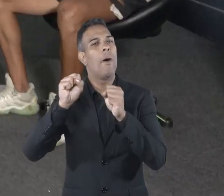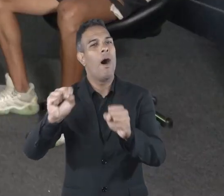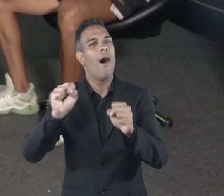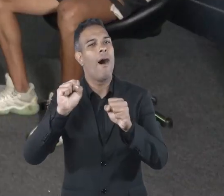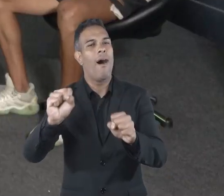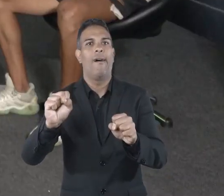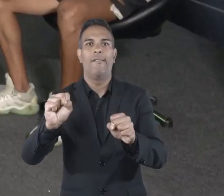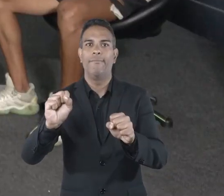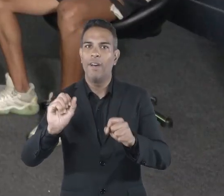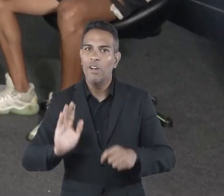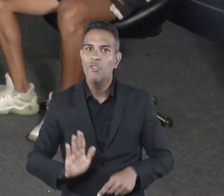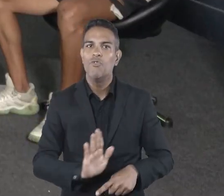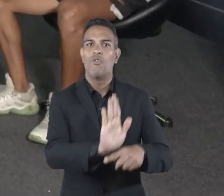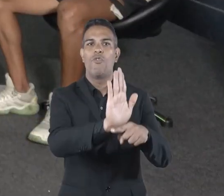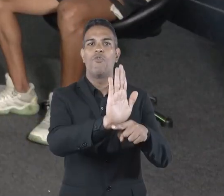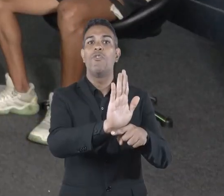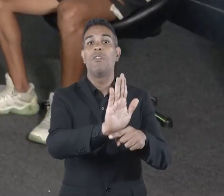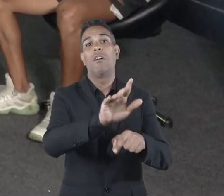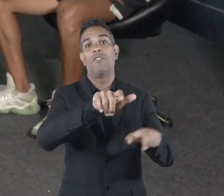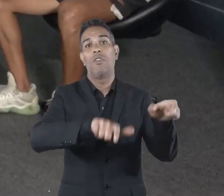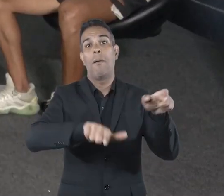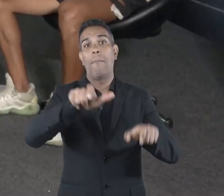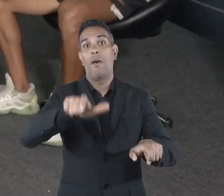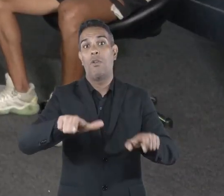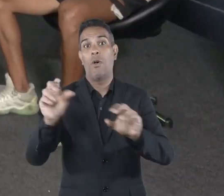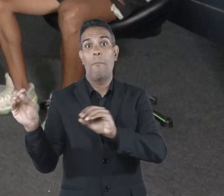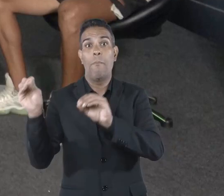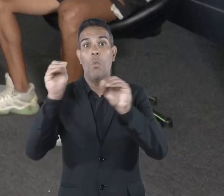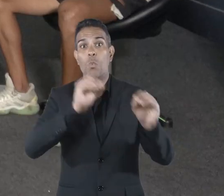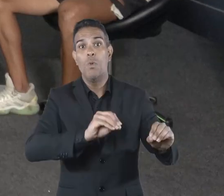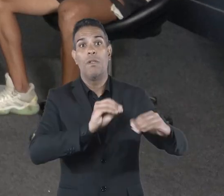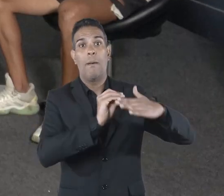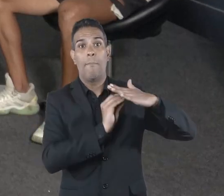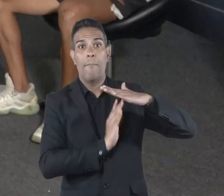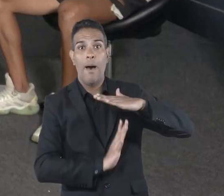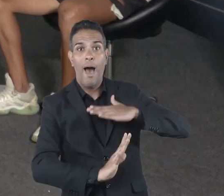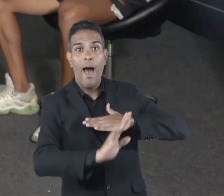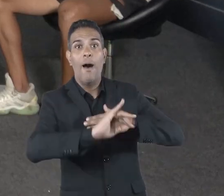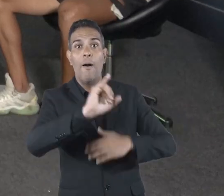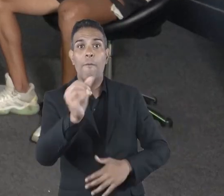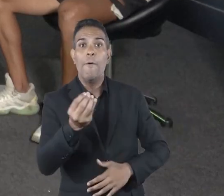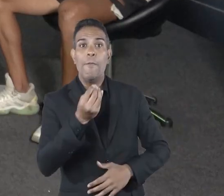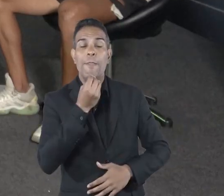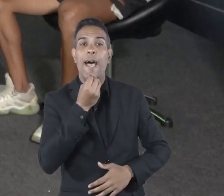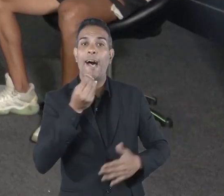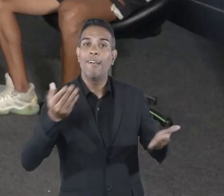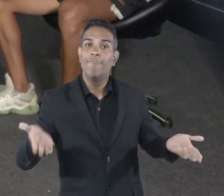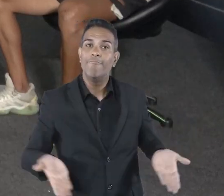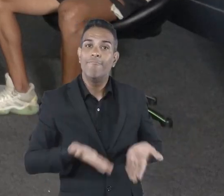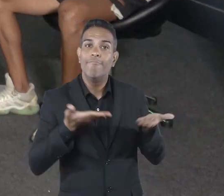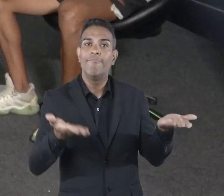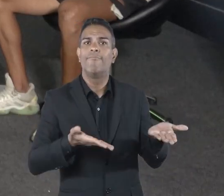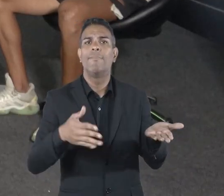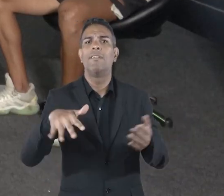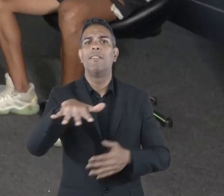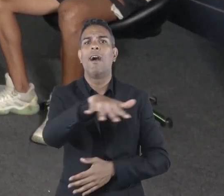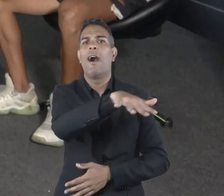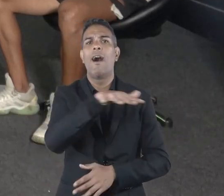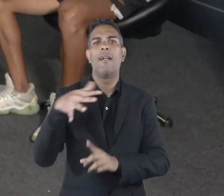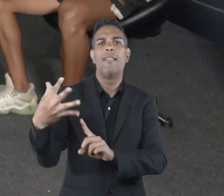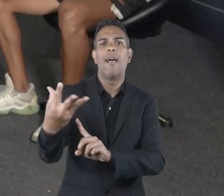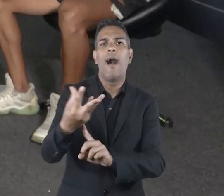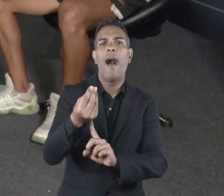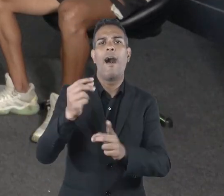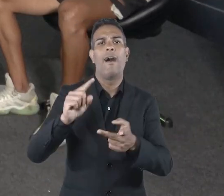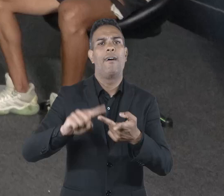pessoas, não só no Brasil quanto no mundo, podem contribuir, né, com um migrante, pode contribuir dando